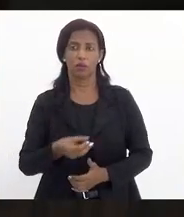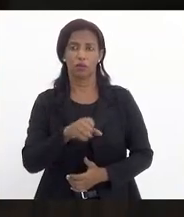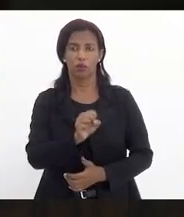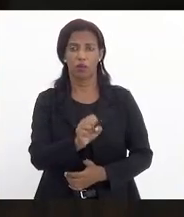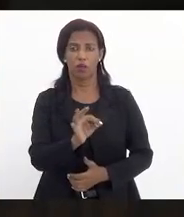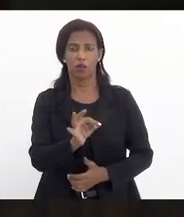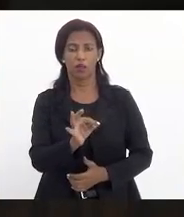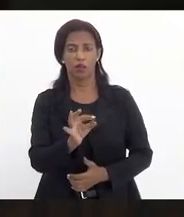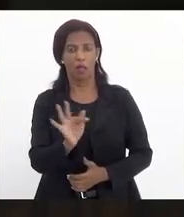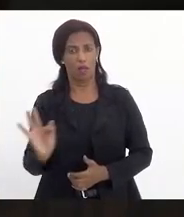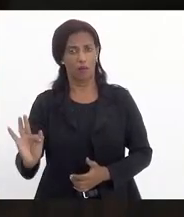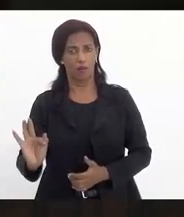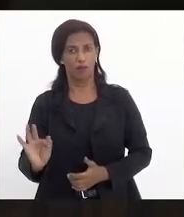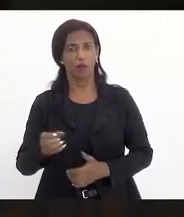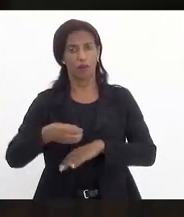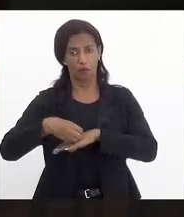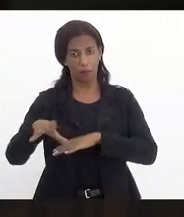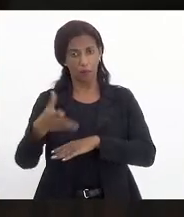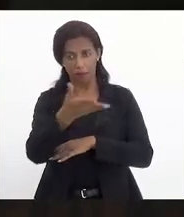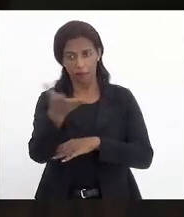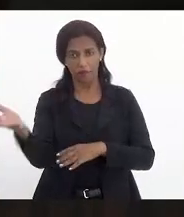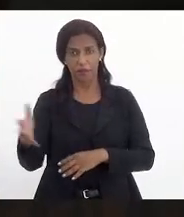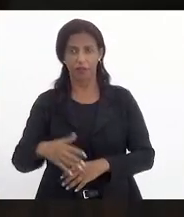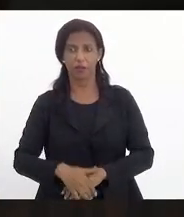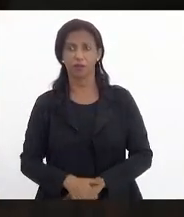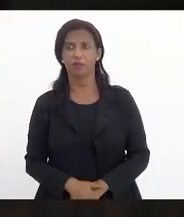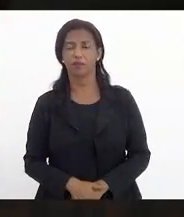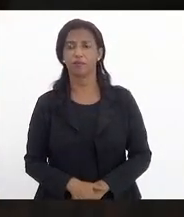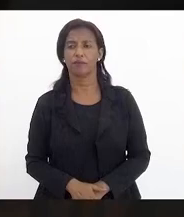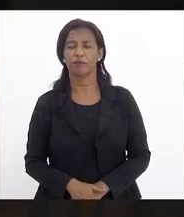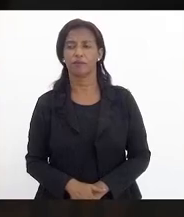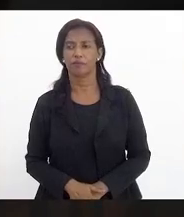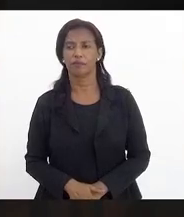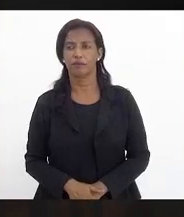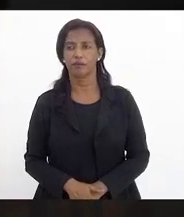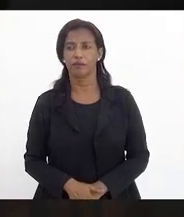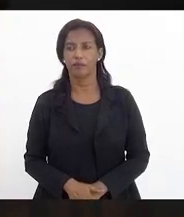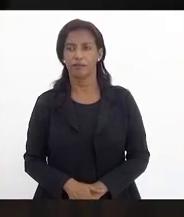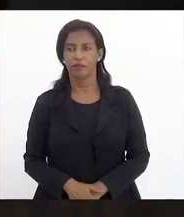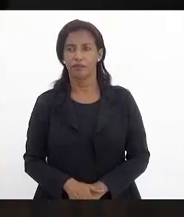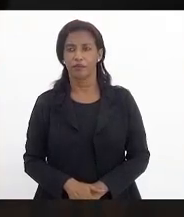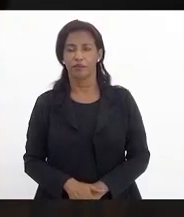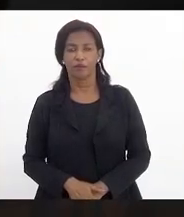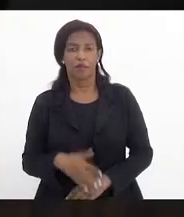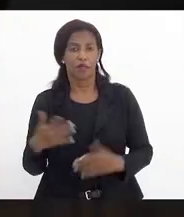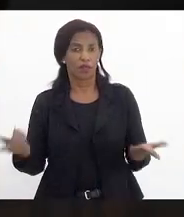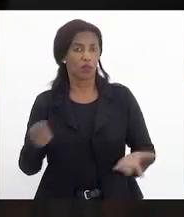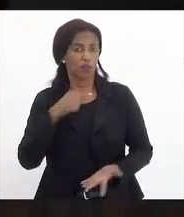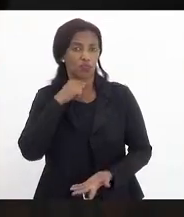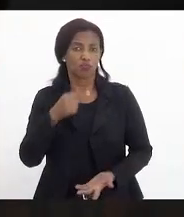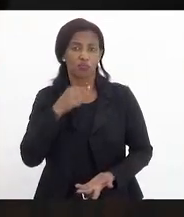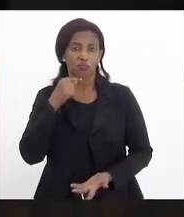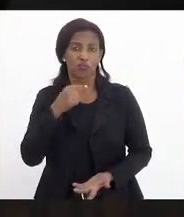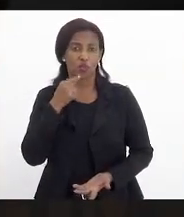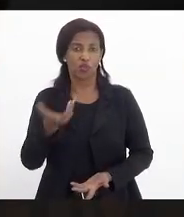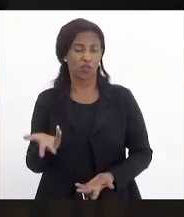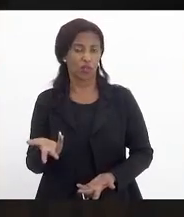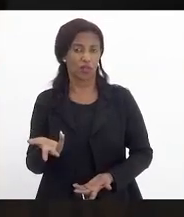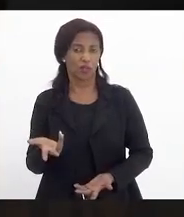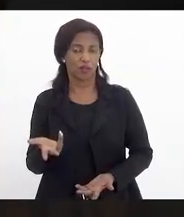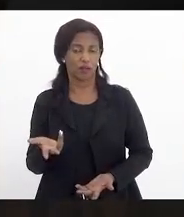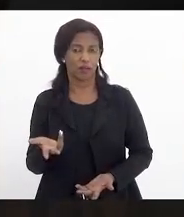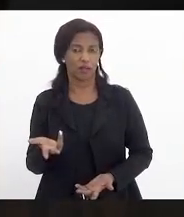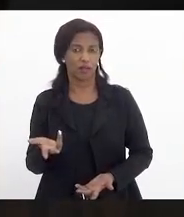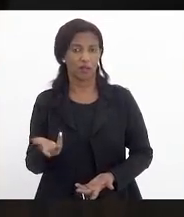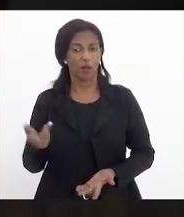STF. Nesse instante, eu vou mandar para vocês. Lá no grupo. Então, não adianta querer ser mais realista que o rei.